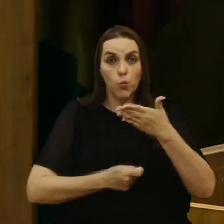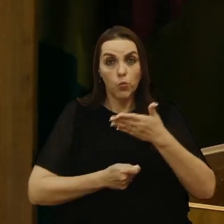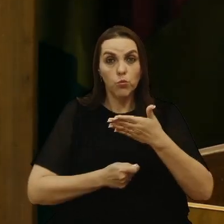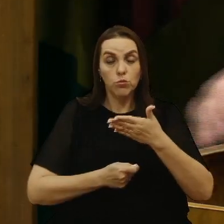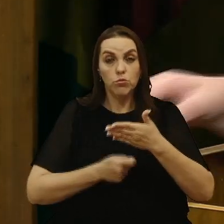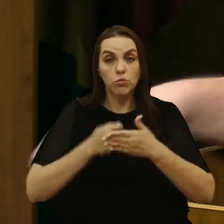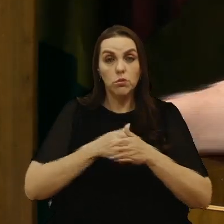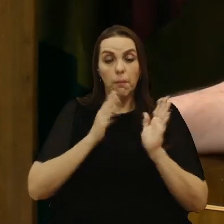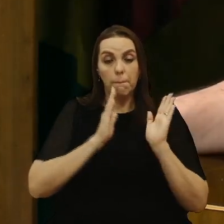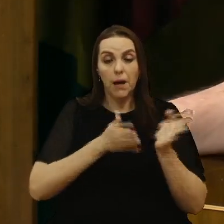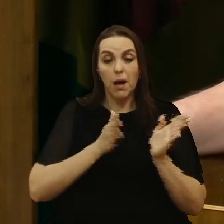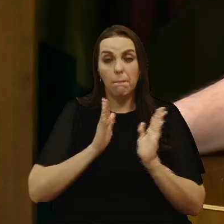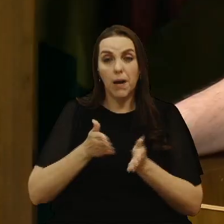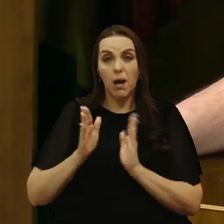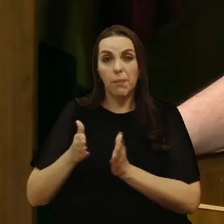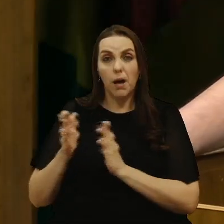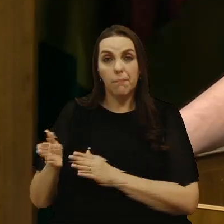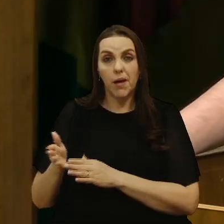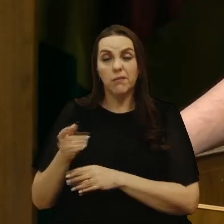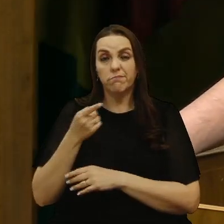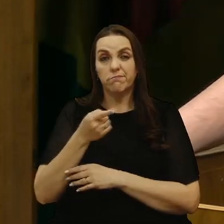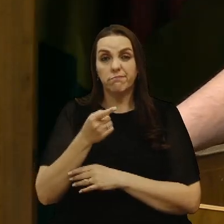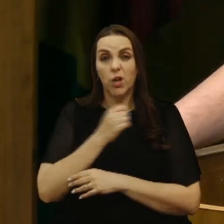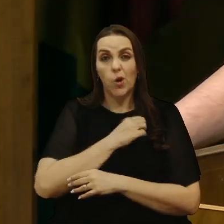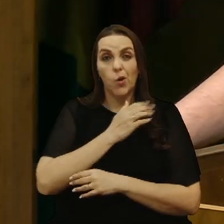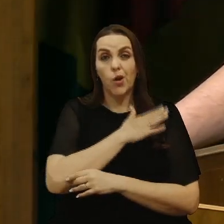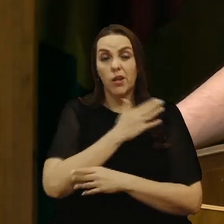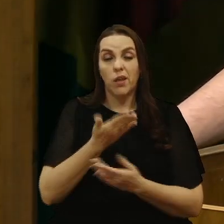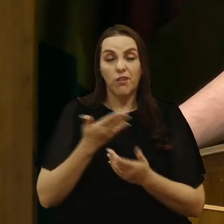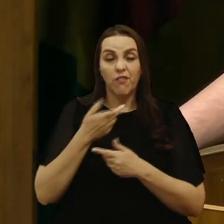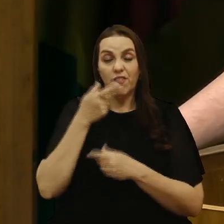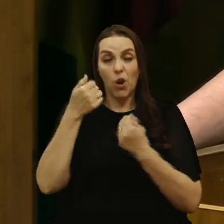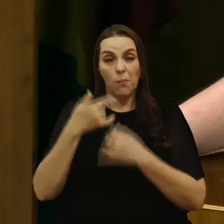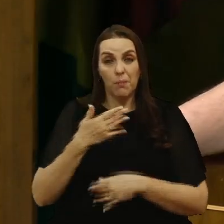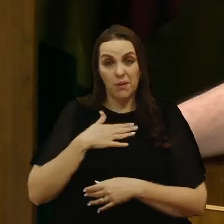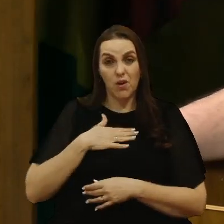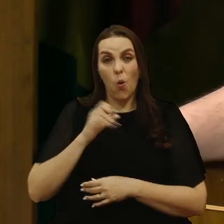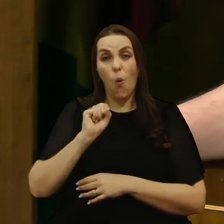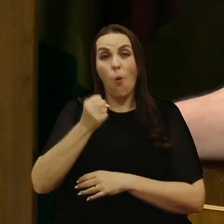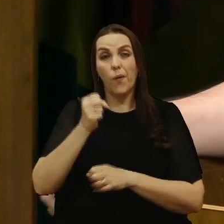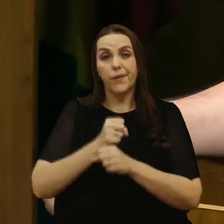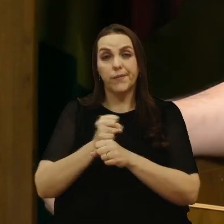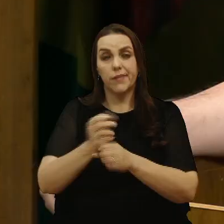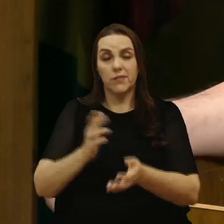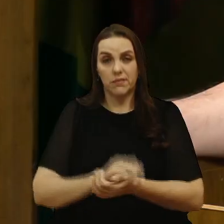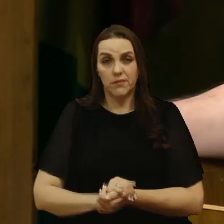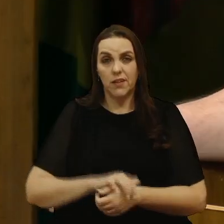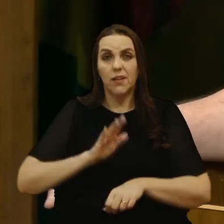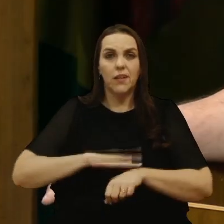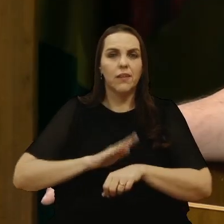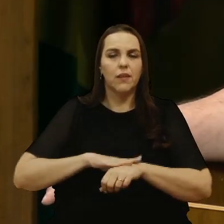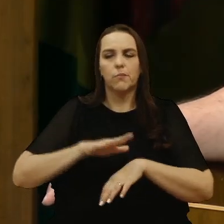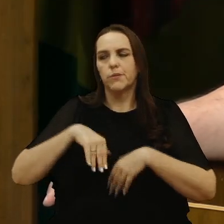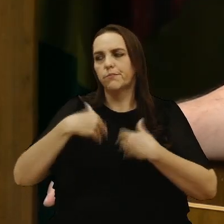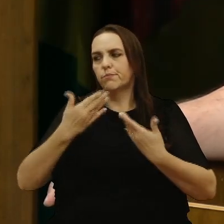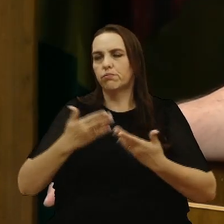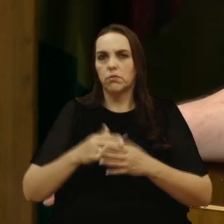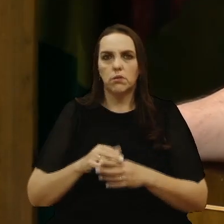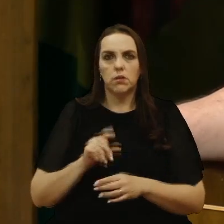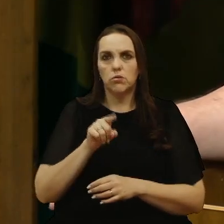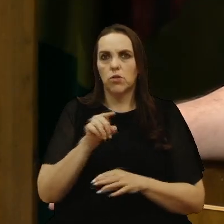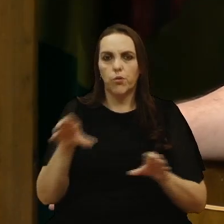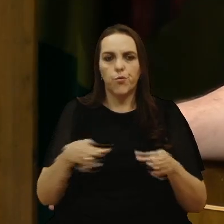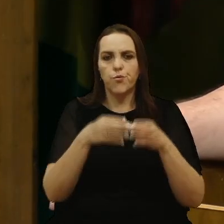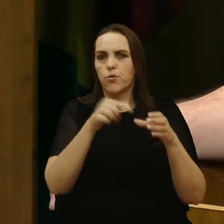o ritmo daquilo que vem, como disse o Coronel Batista, para somente daqui 8 anos. E daqui 8 anos é tempo suficiente para boa parte desse efetivo